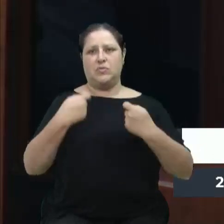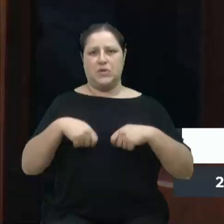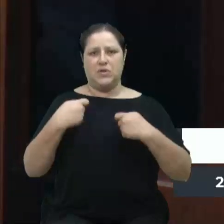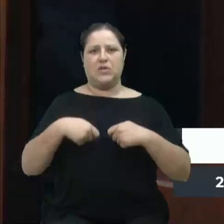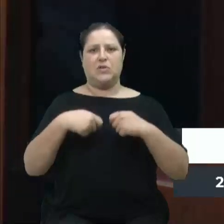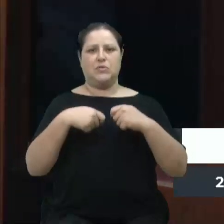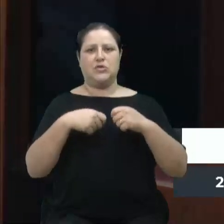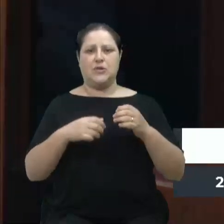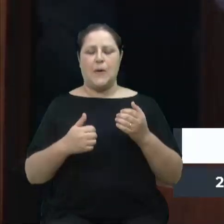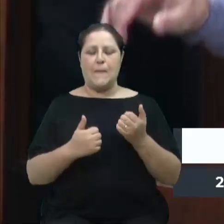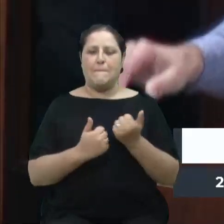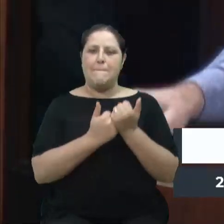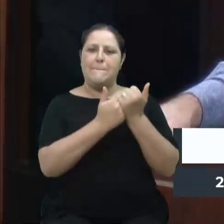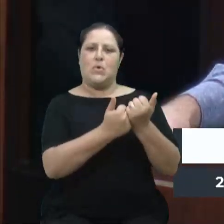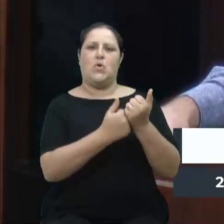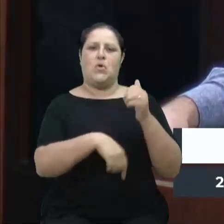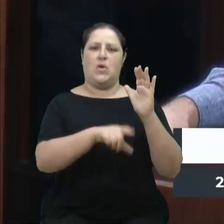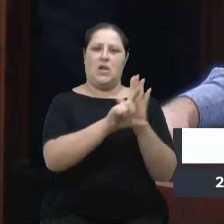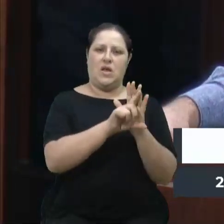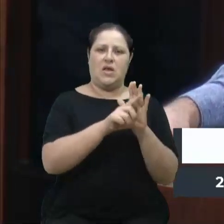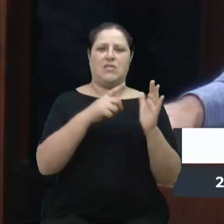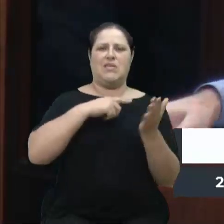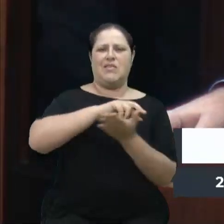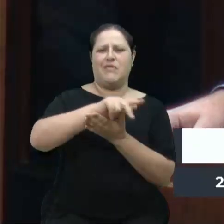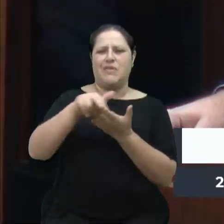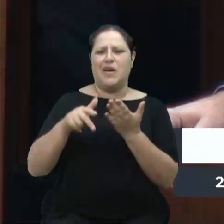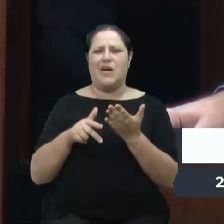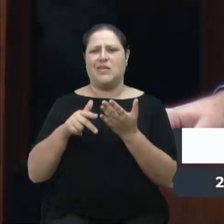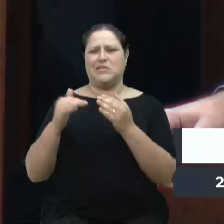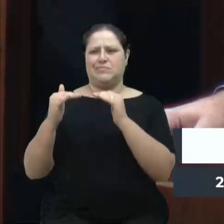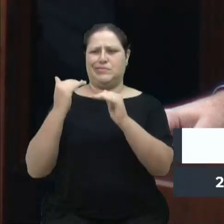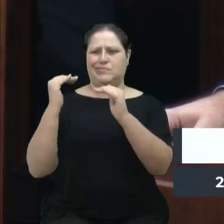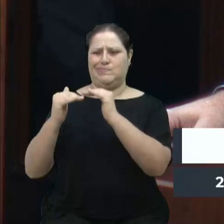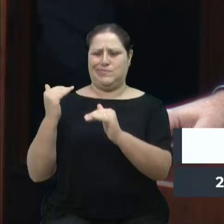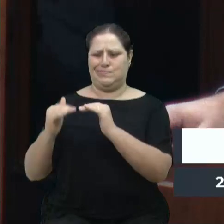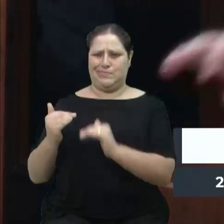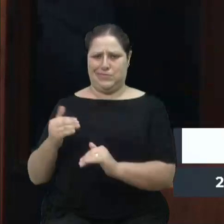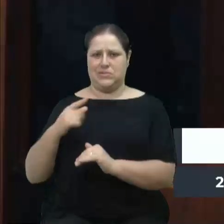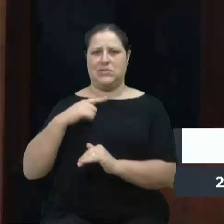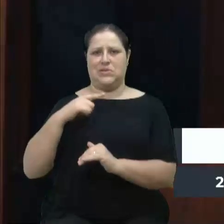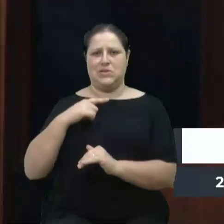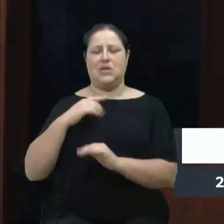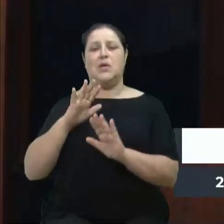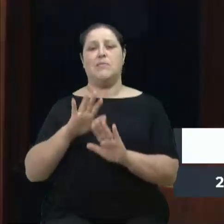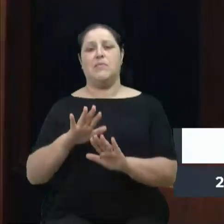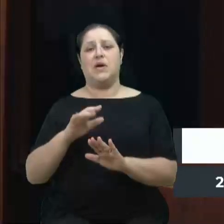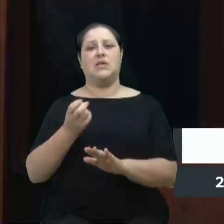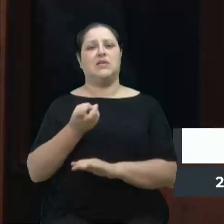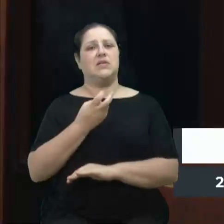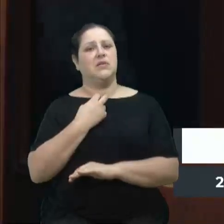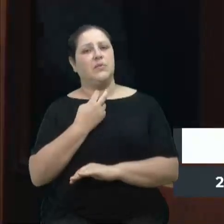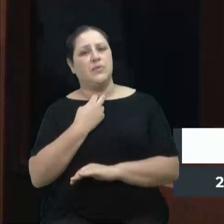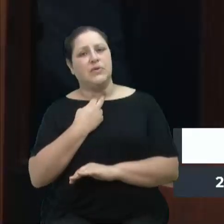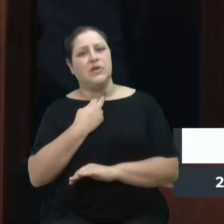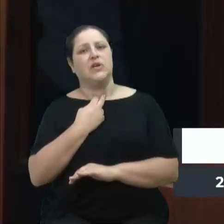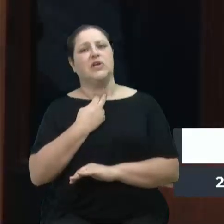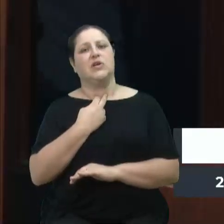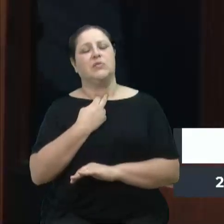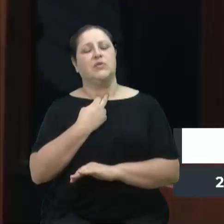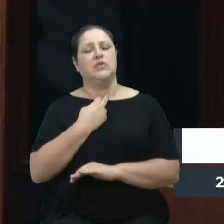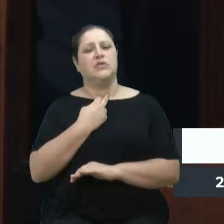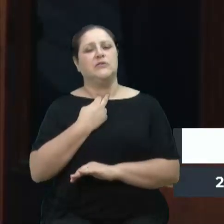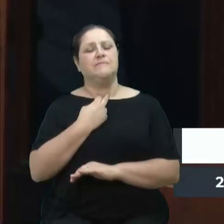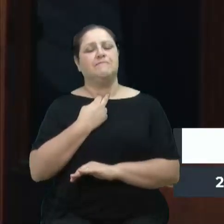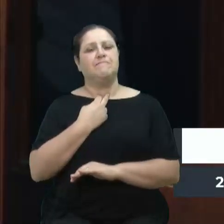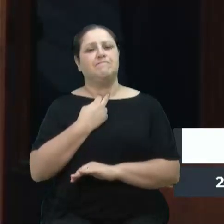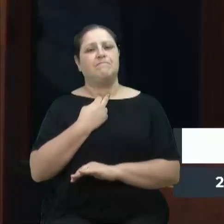lei, por mais que nós tenhamos várias divergências. Mas nós não podemos banalizar